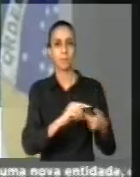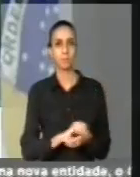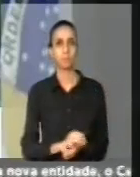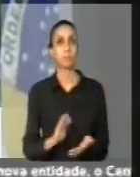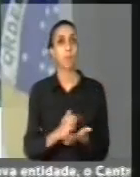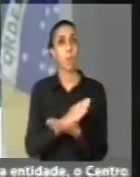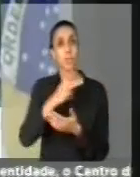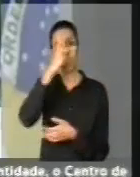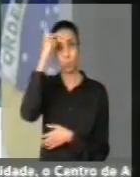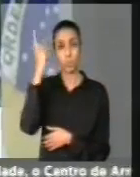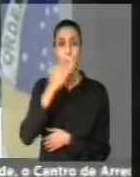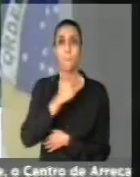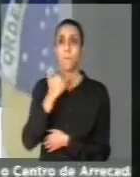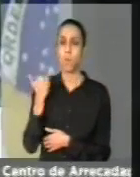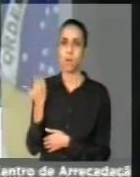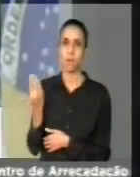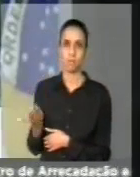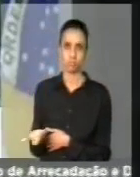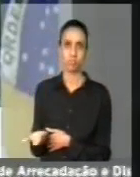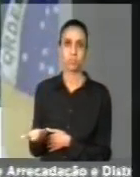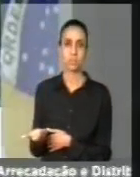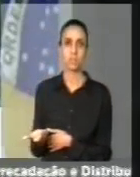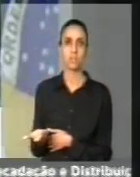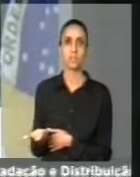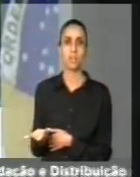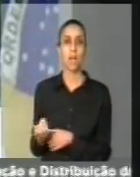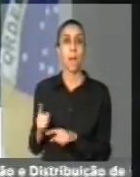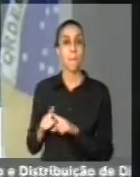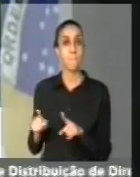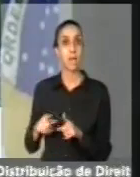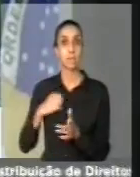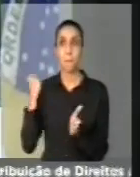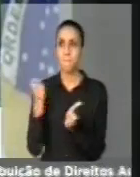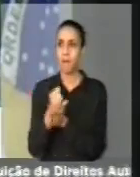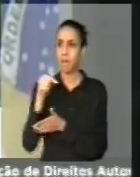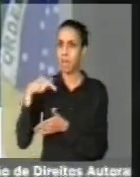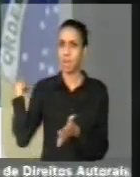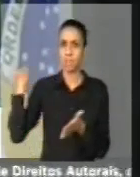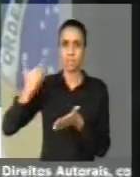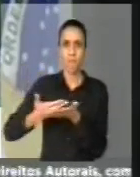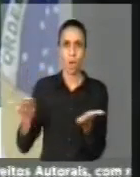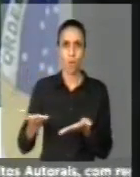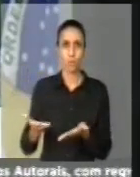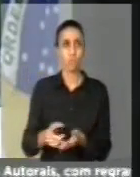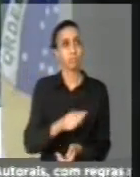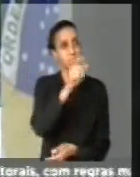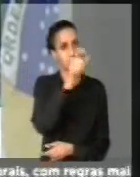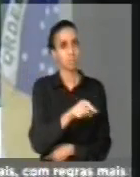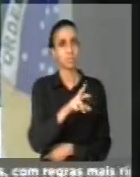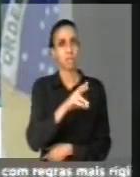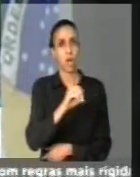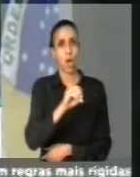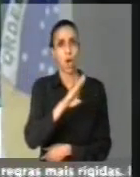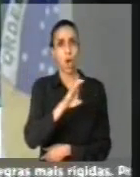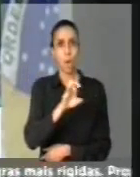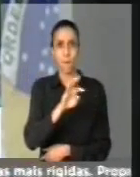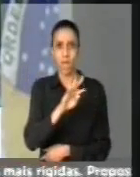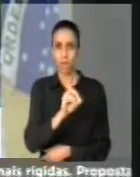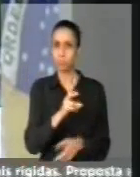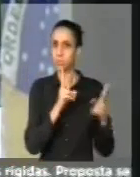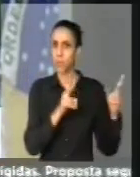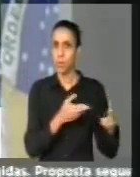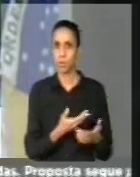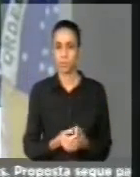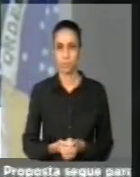e deixaram uma digital permanente por aqui. Roberto Campos é um deles. E eu,